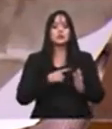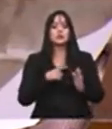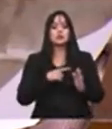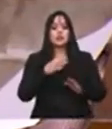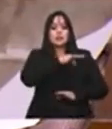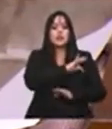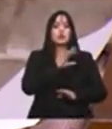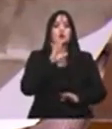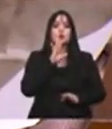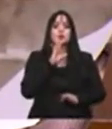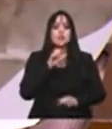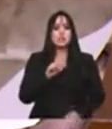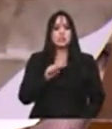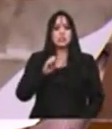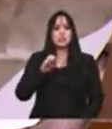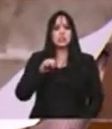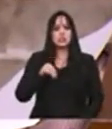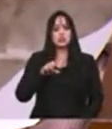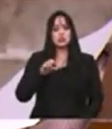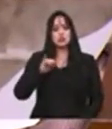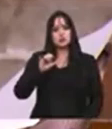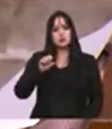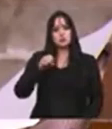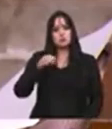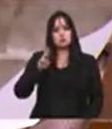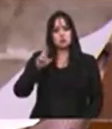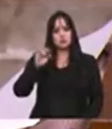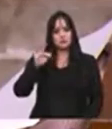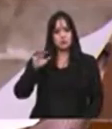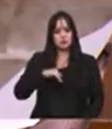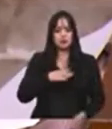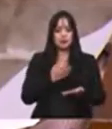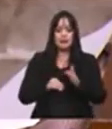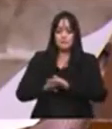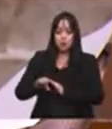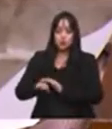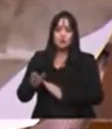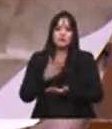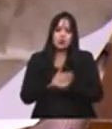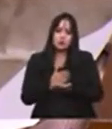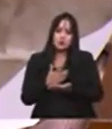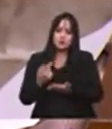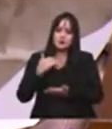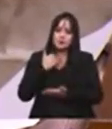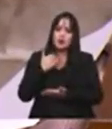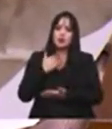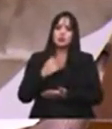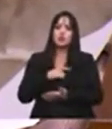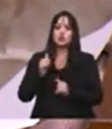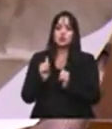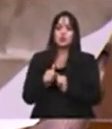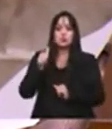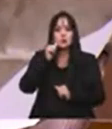técnica conhecida como smurfing, que foi realização de depósitos fracionados em suas contas bancárias ou nas de sua esposa,